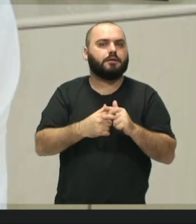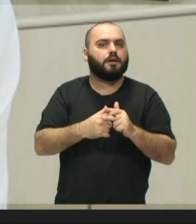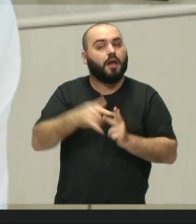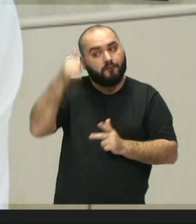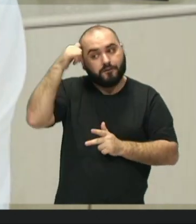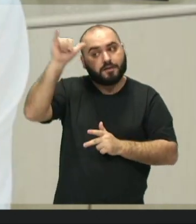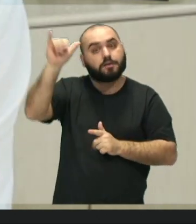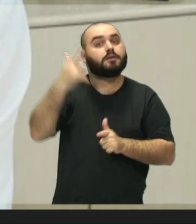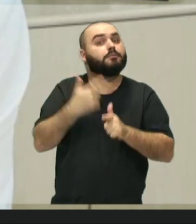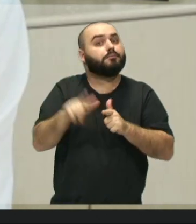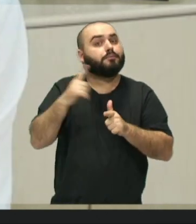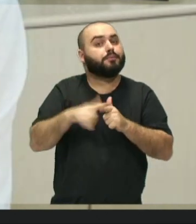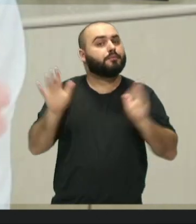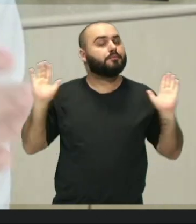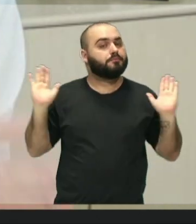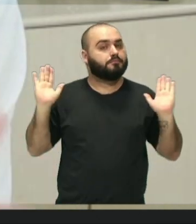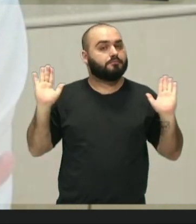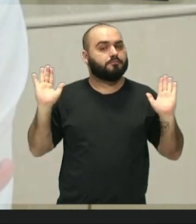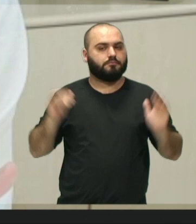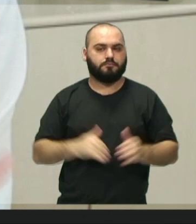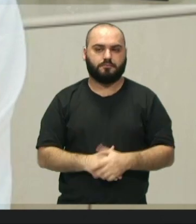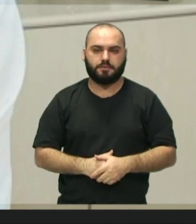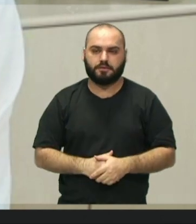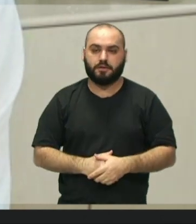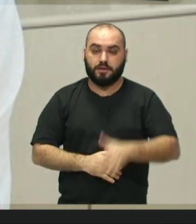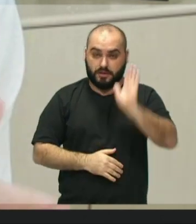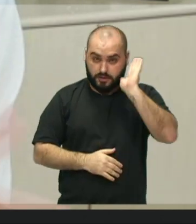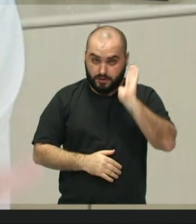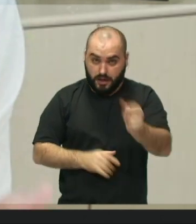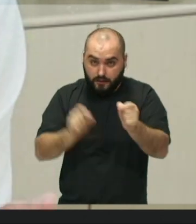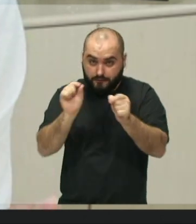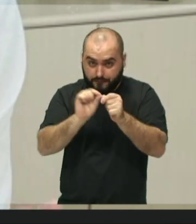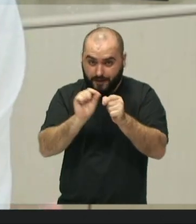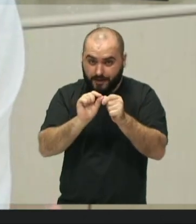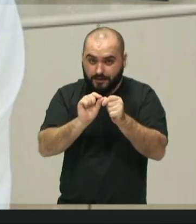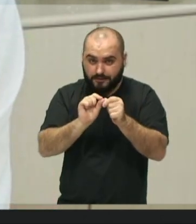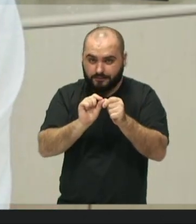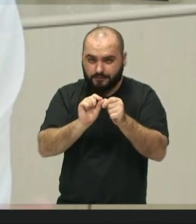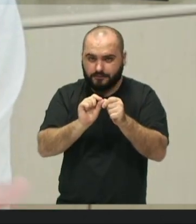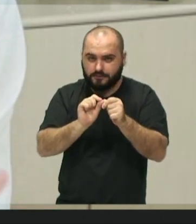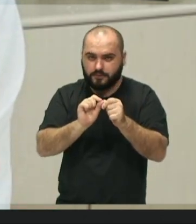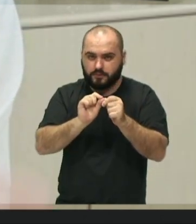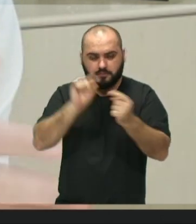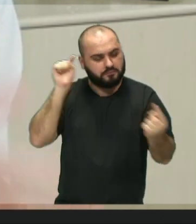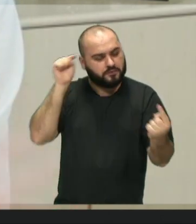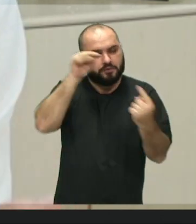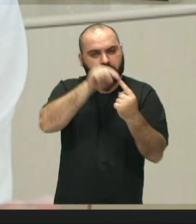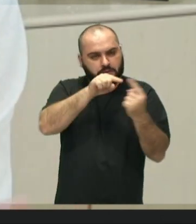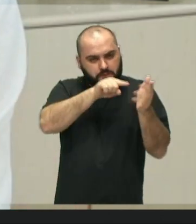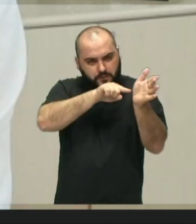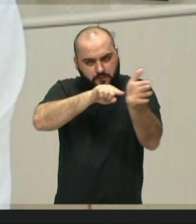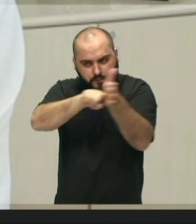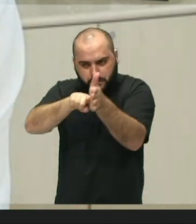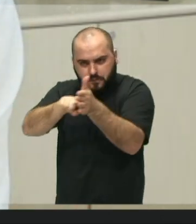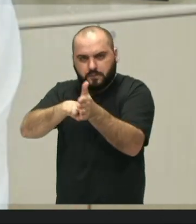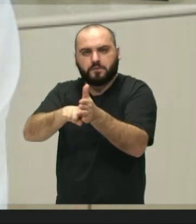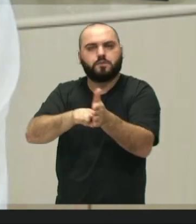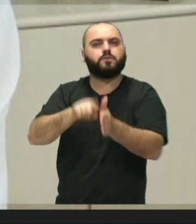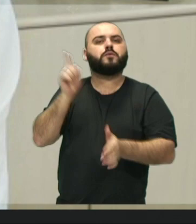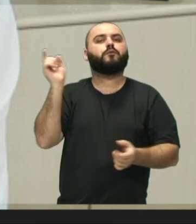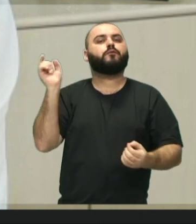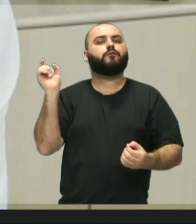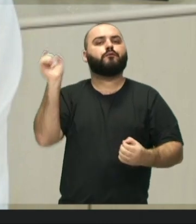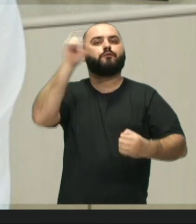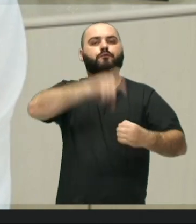ocorrer. Em relação ao que foi executado, como eu disse, já foi muito bem cumprido o seu objeto, ele surtiu os efeitos e restabeleceu